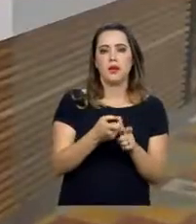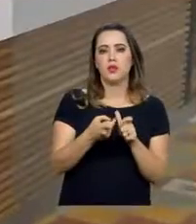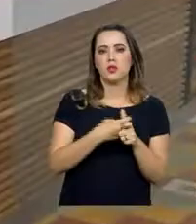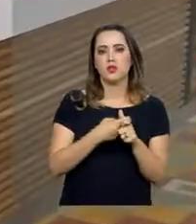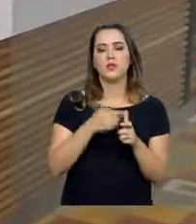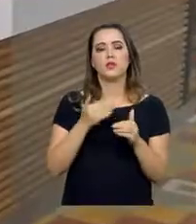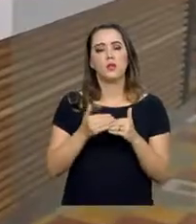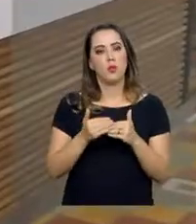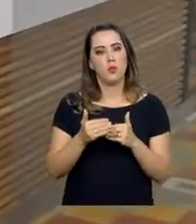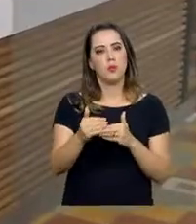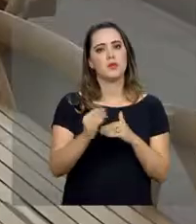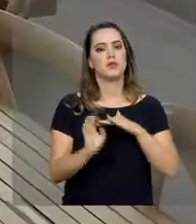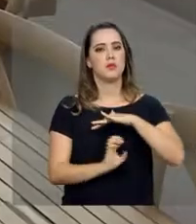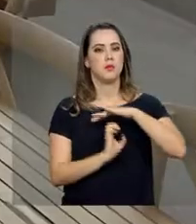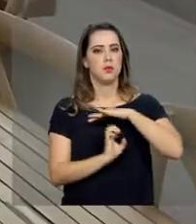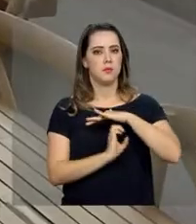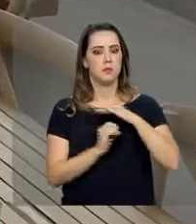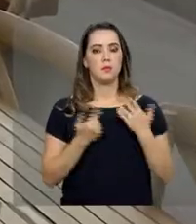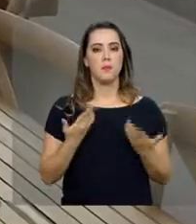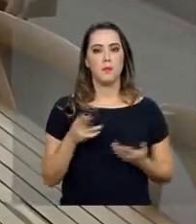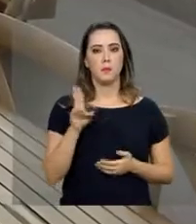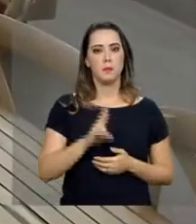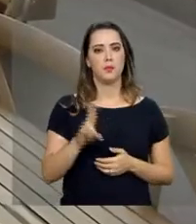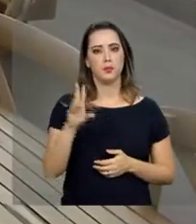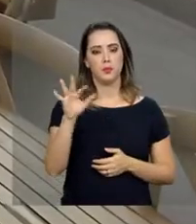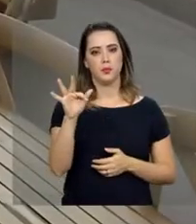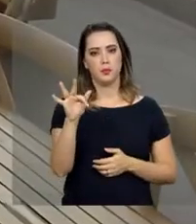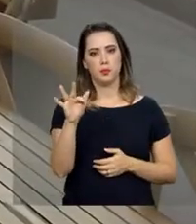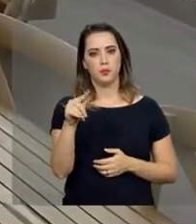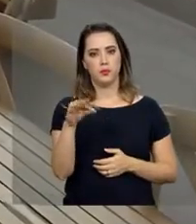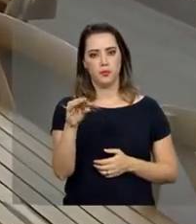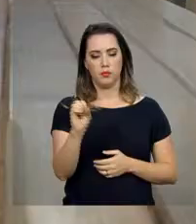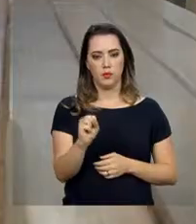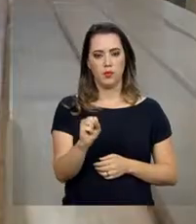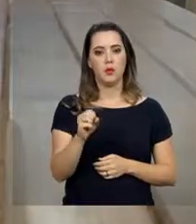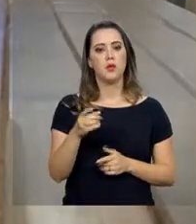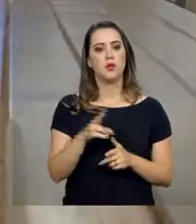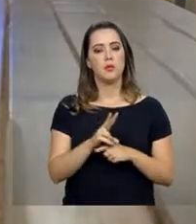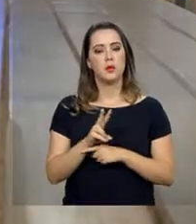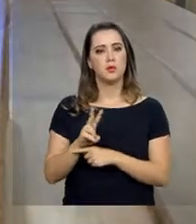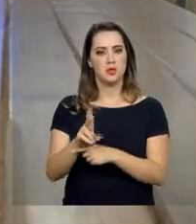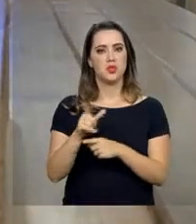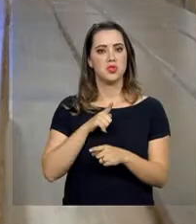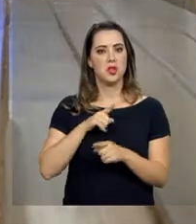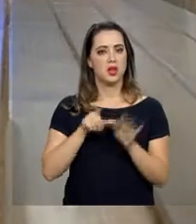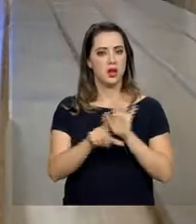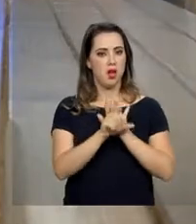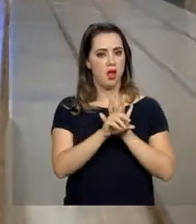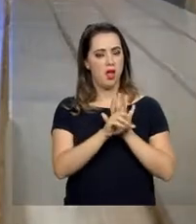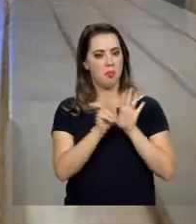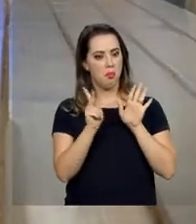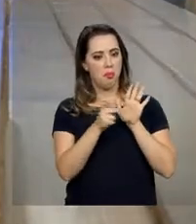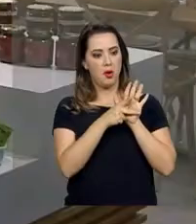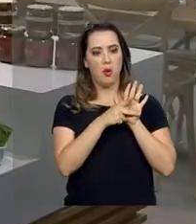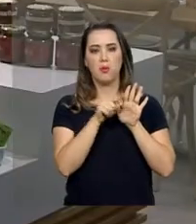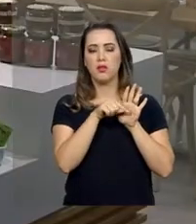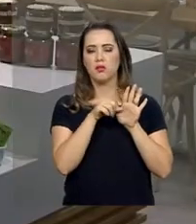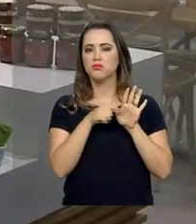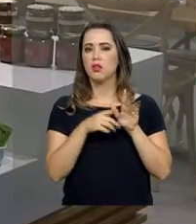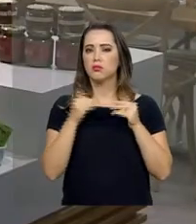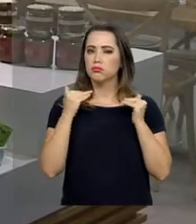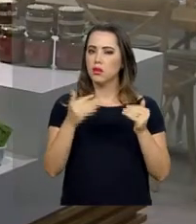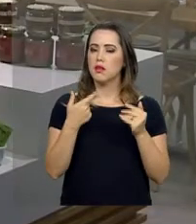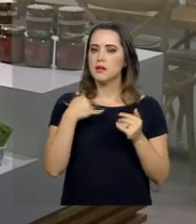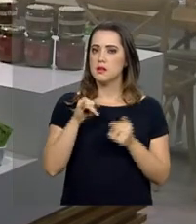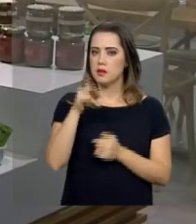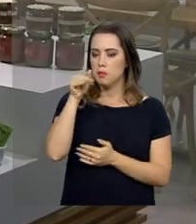até começar um negócio o uso do fgts para crédito consignado está previsto em lei a principal garantia é que em